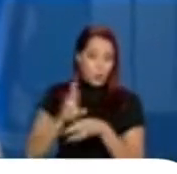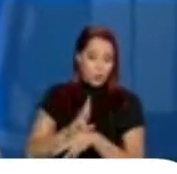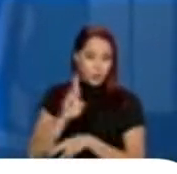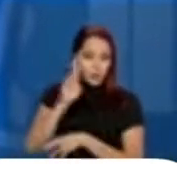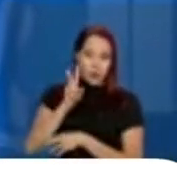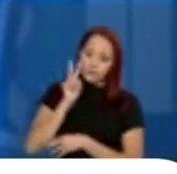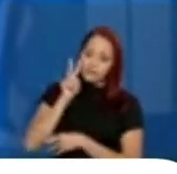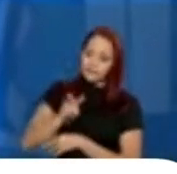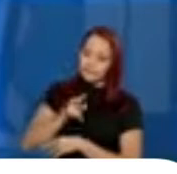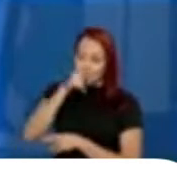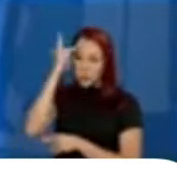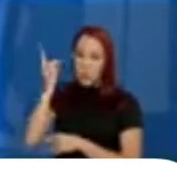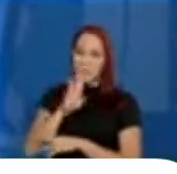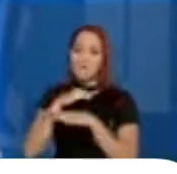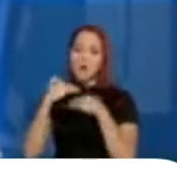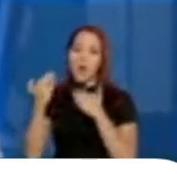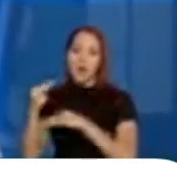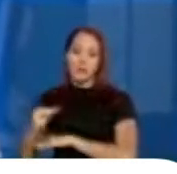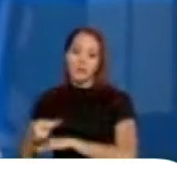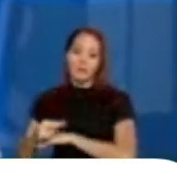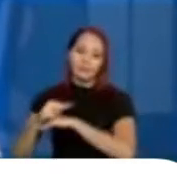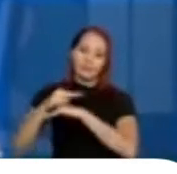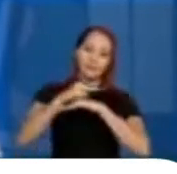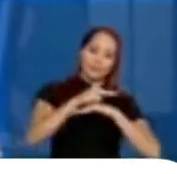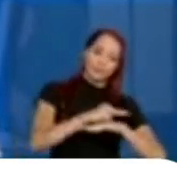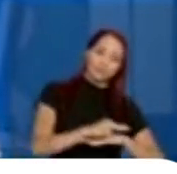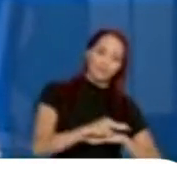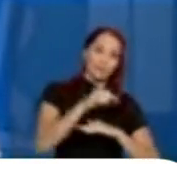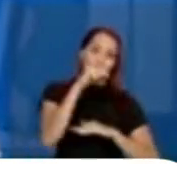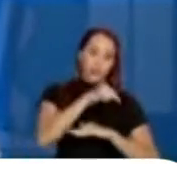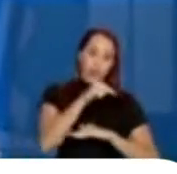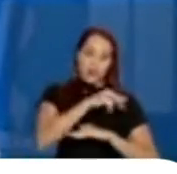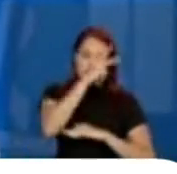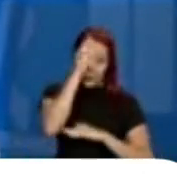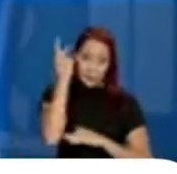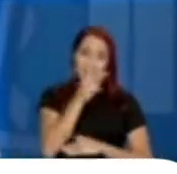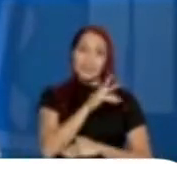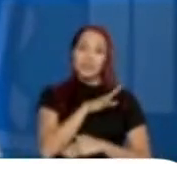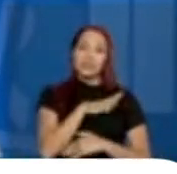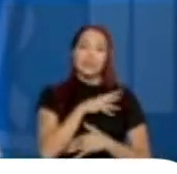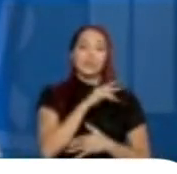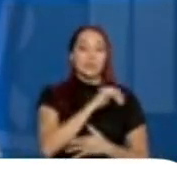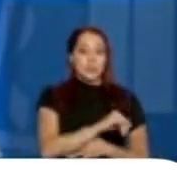os corpos são encaminhados. Geralmente essas pessoas, quando